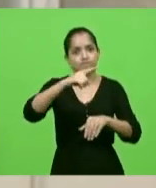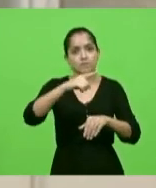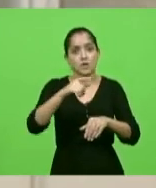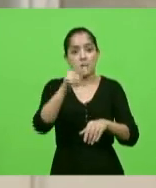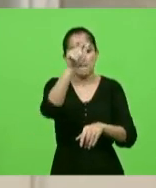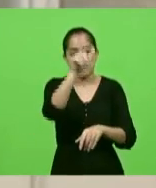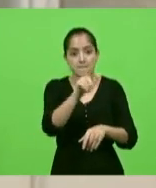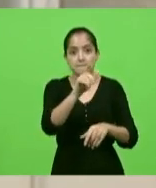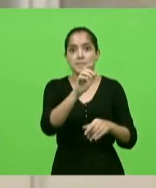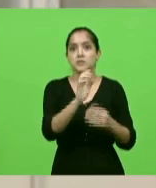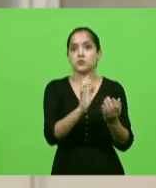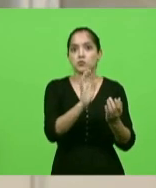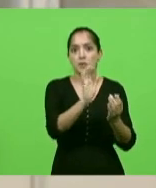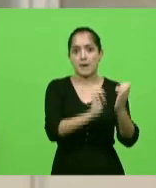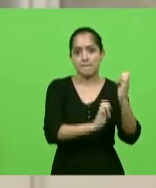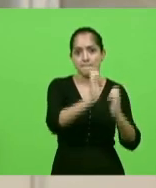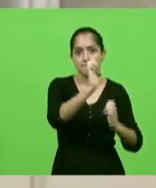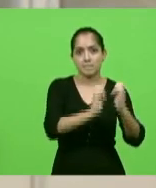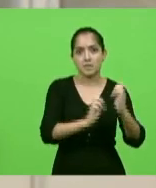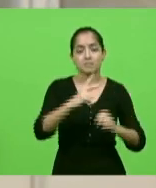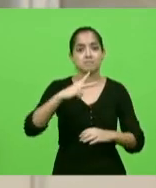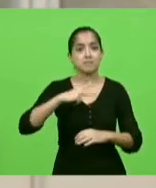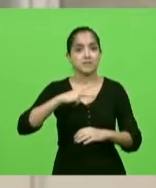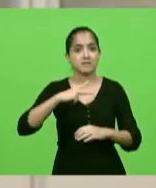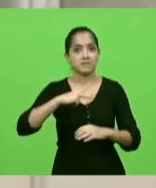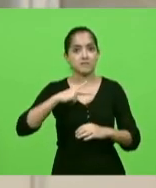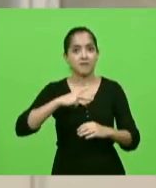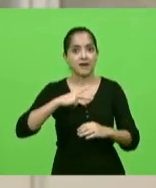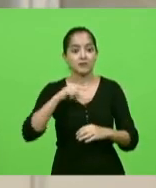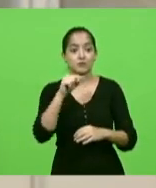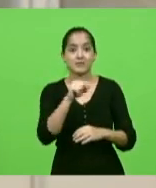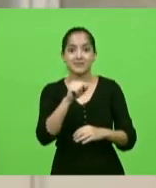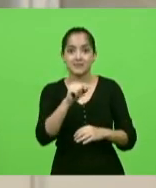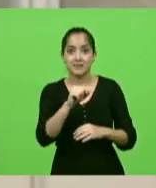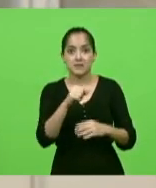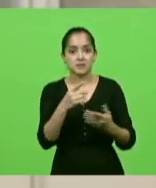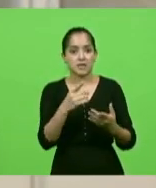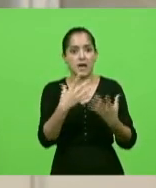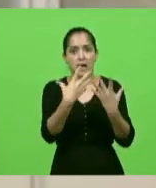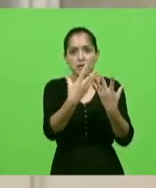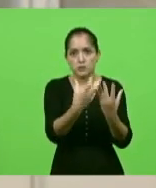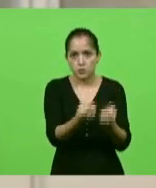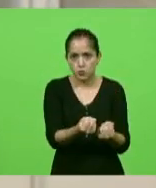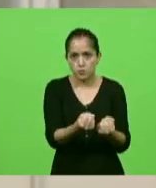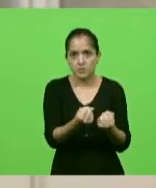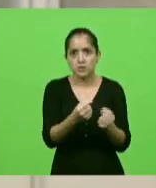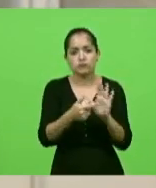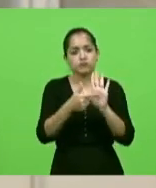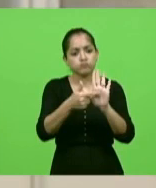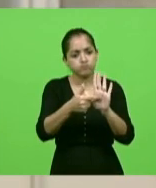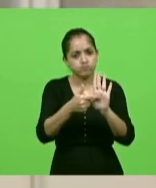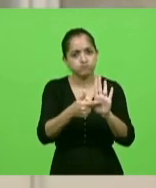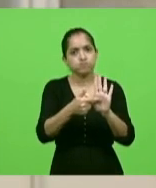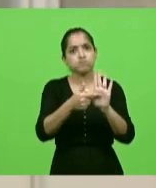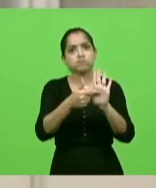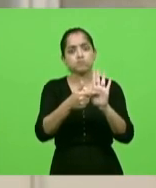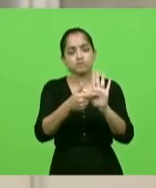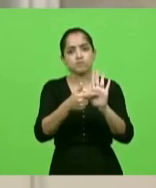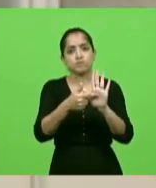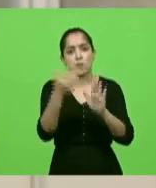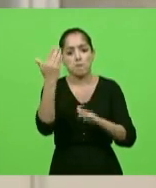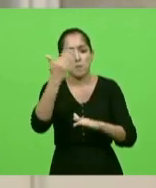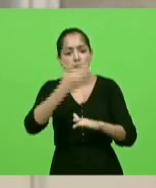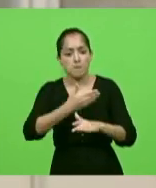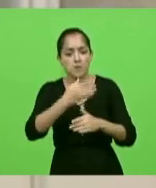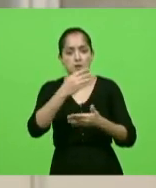para pessoa jurídica de direito privado sem que essa tivesse assumido formalmente as obrigações